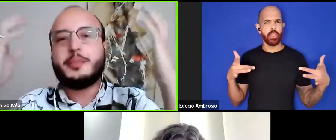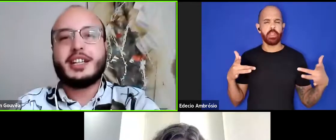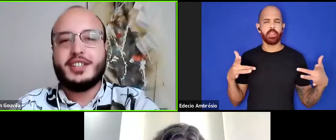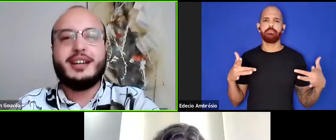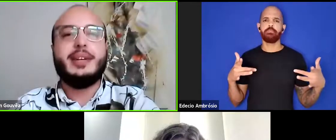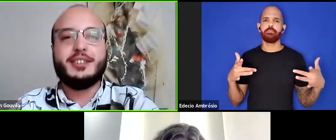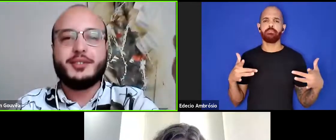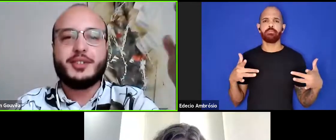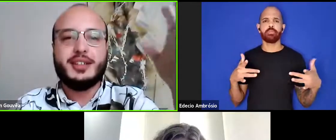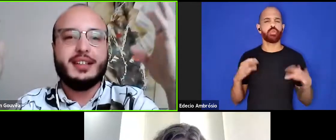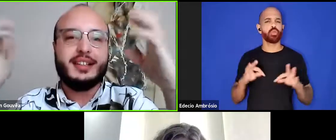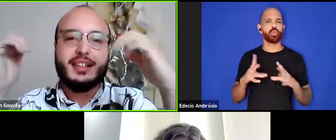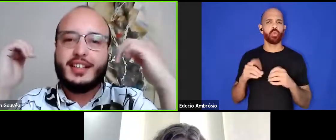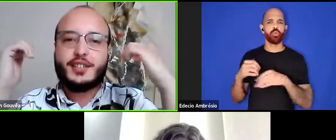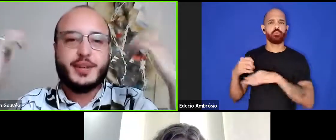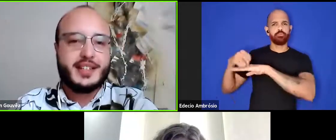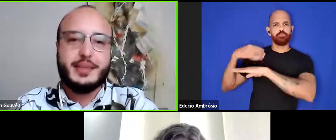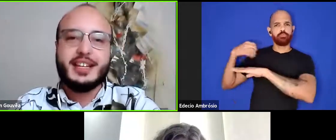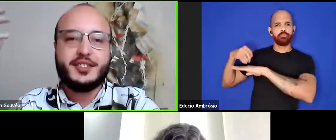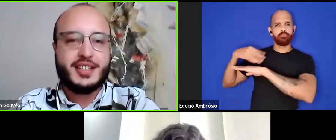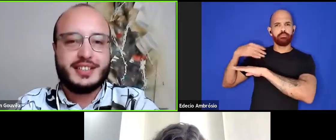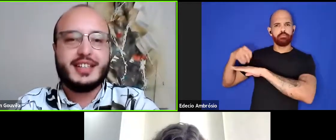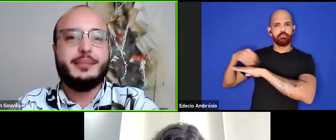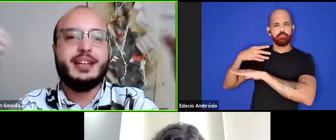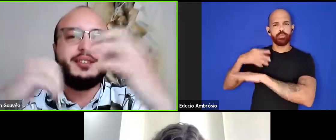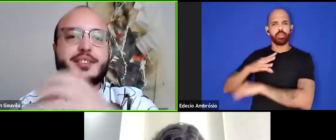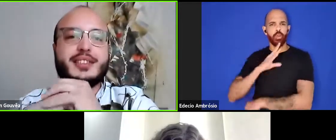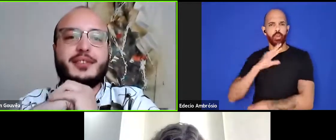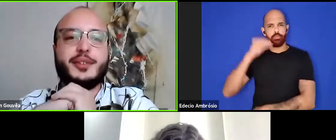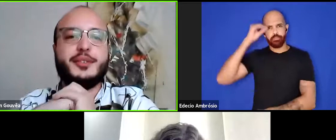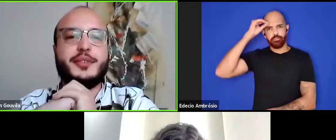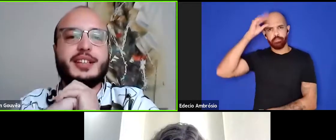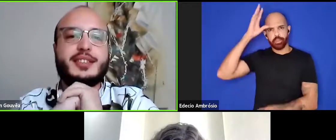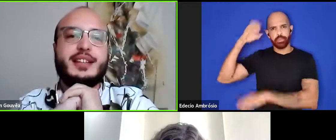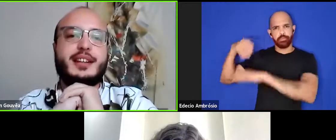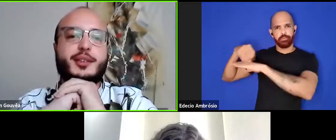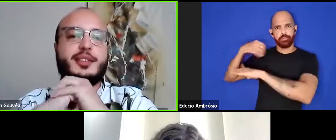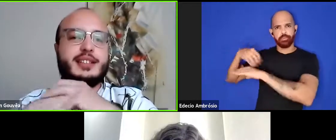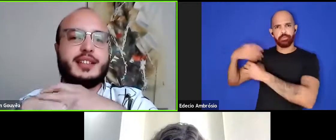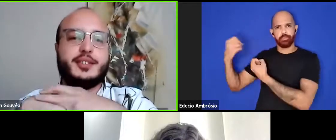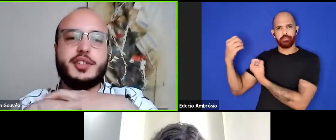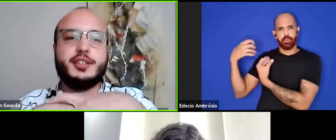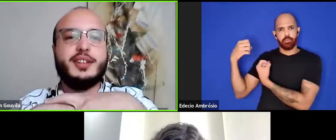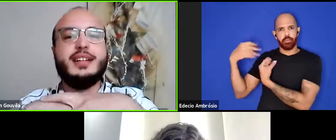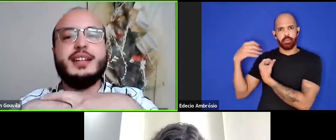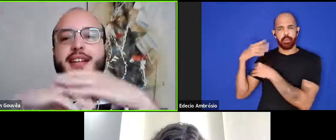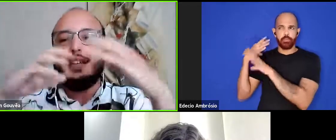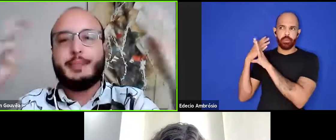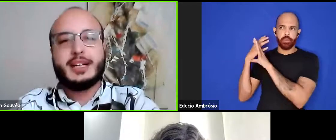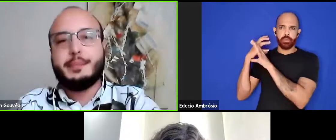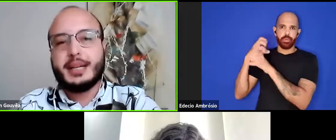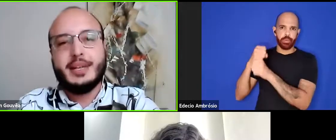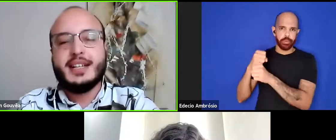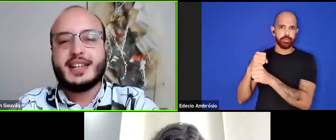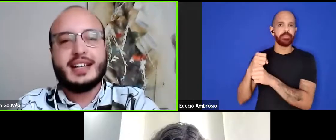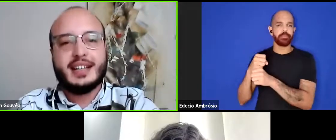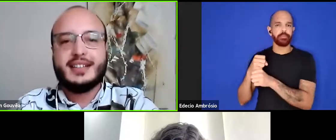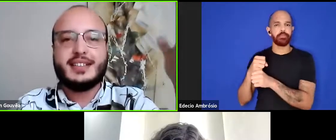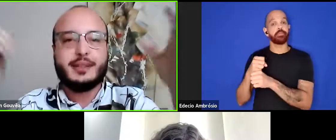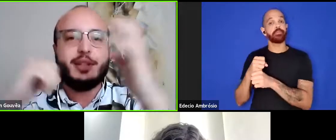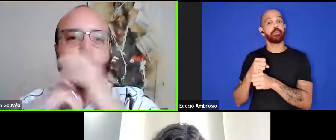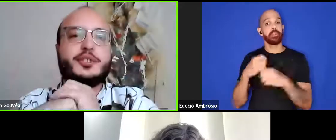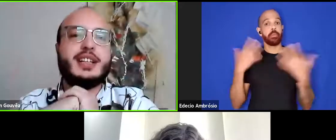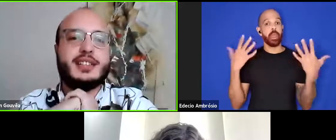por todo o compartilhamento de conhecimentos, de ensinamentos que foram feitos ao longo dessa trajetória. E para